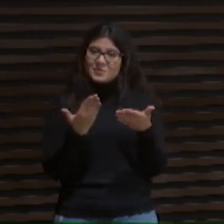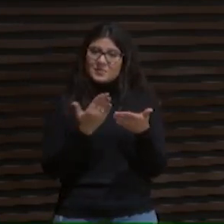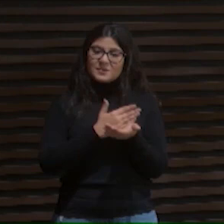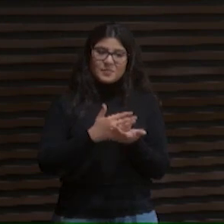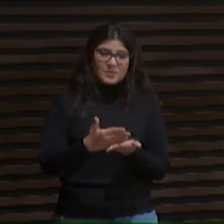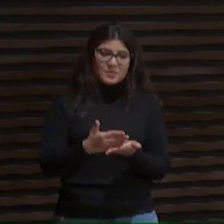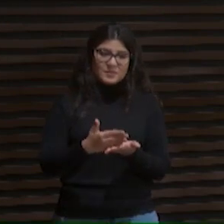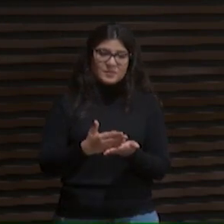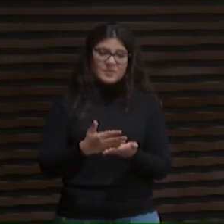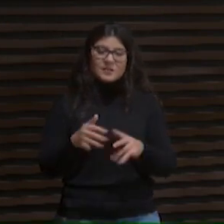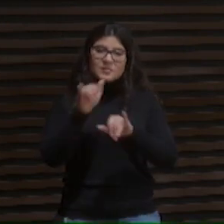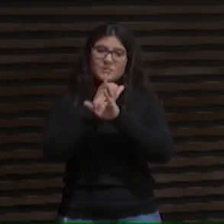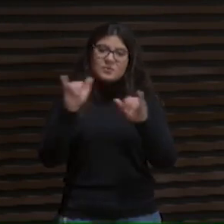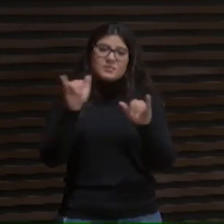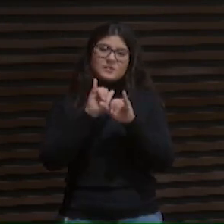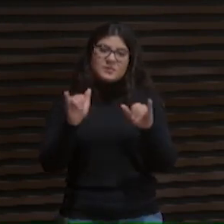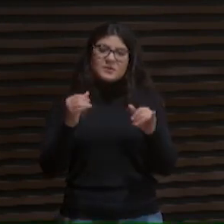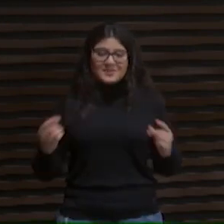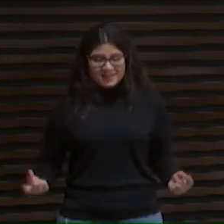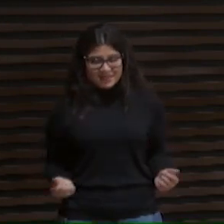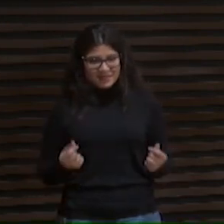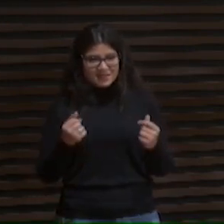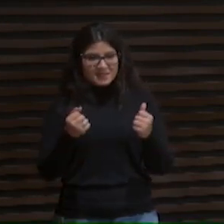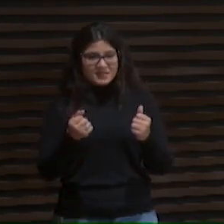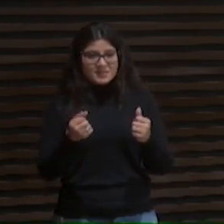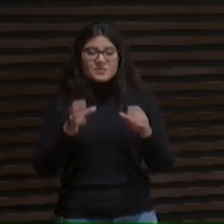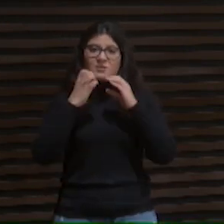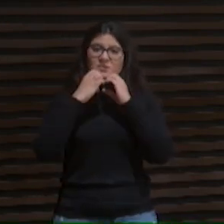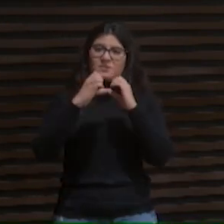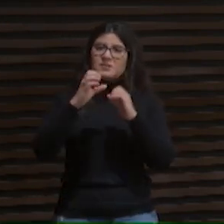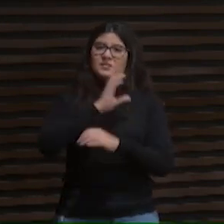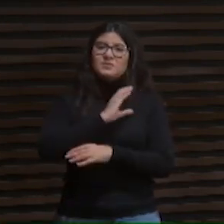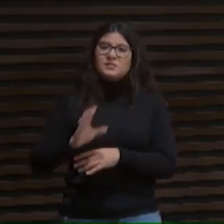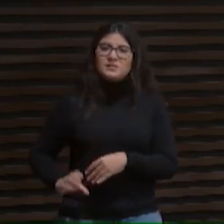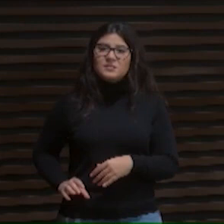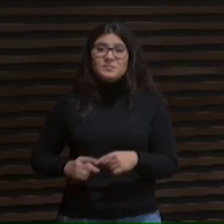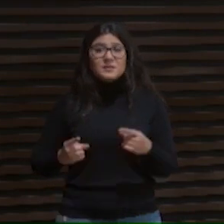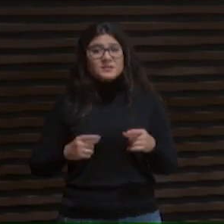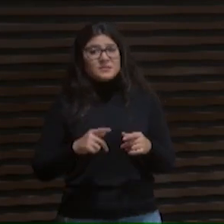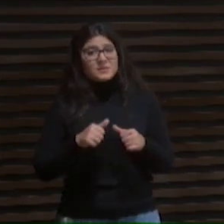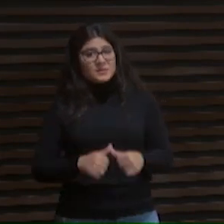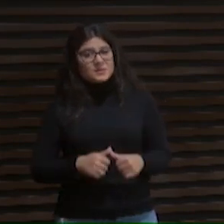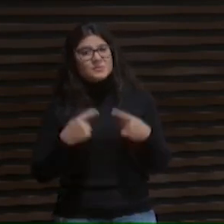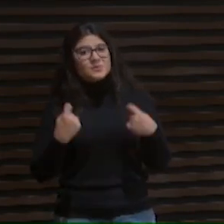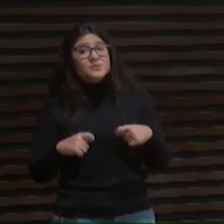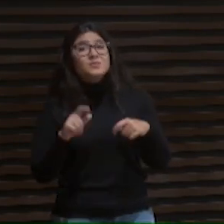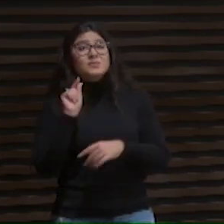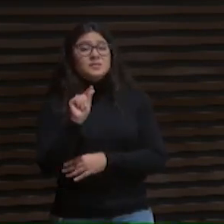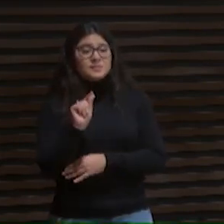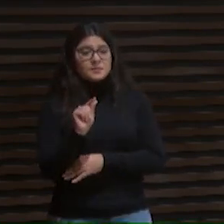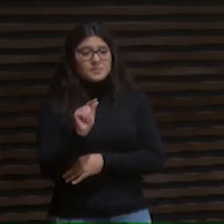a anunciar as riquezas do Evangelho de Cristo. Mas para isso foi preciso o quê?